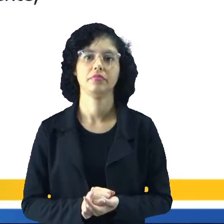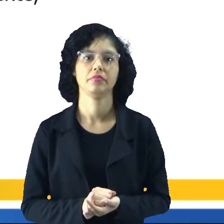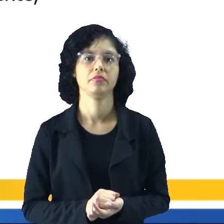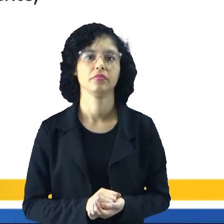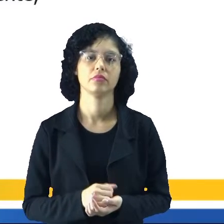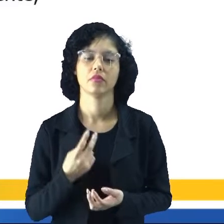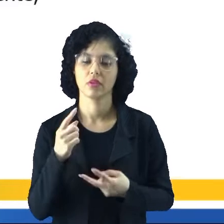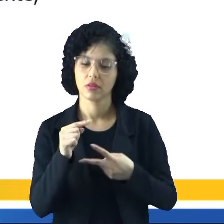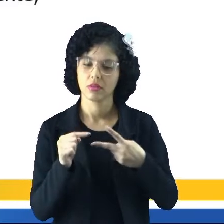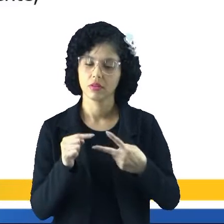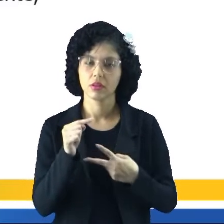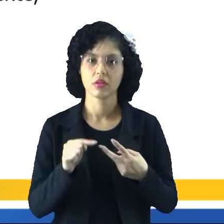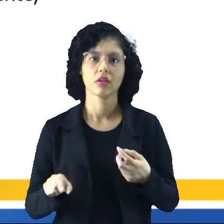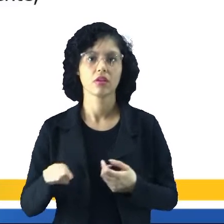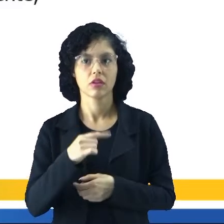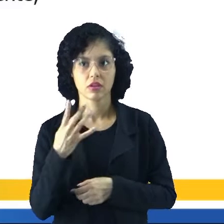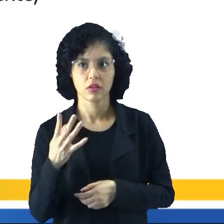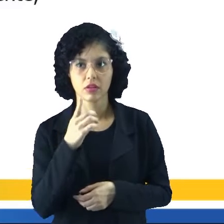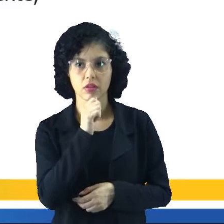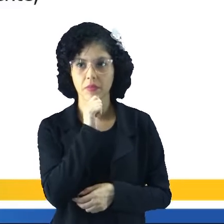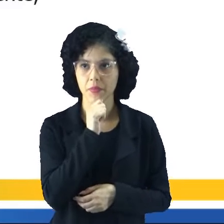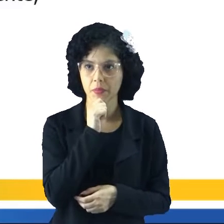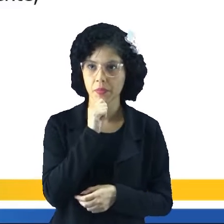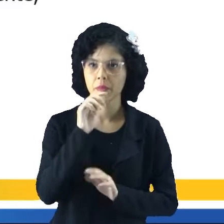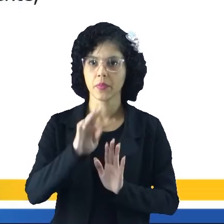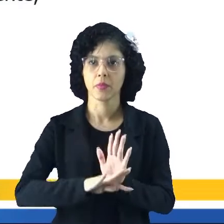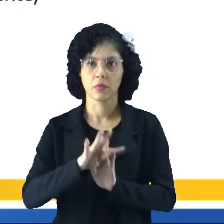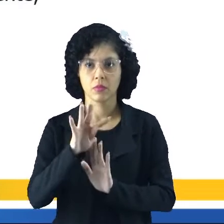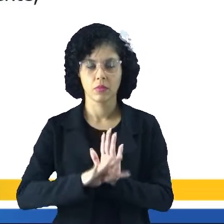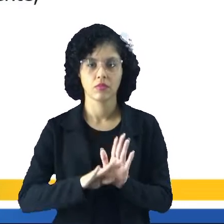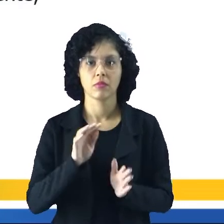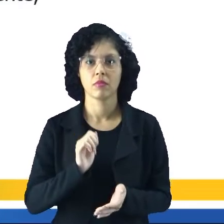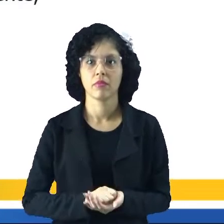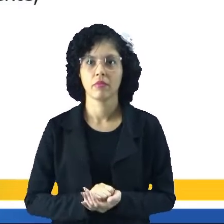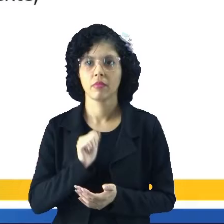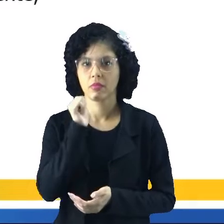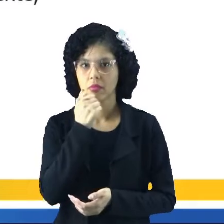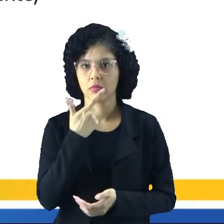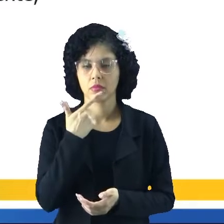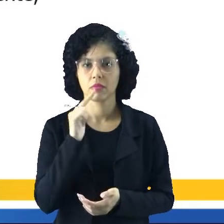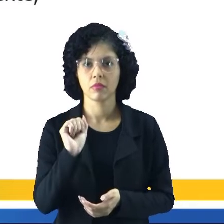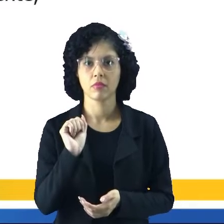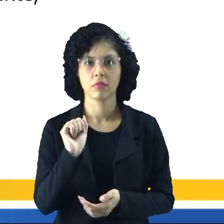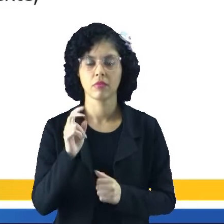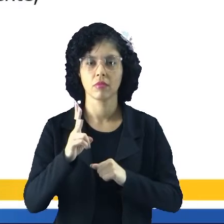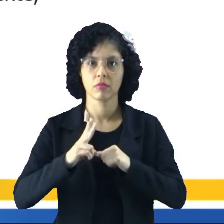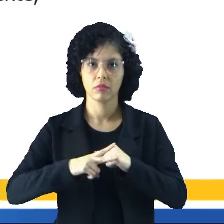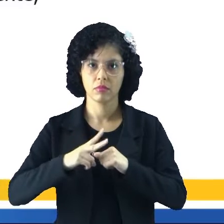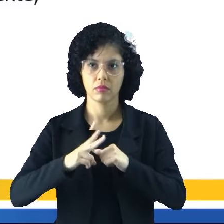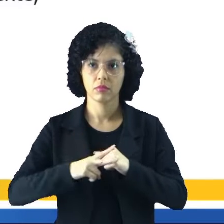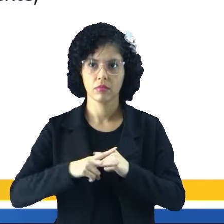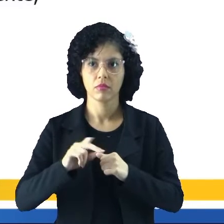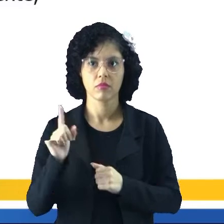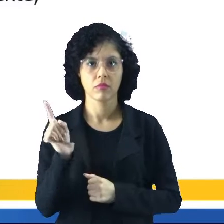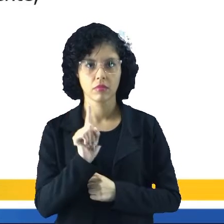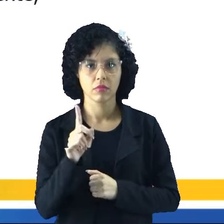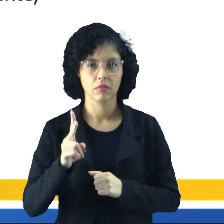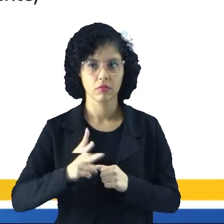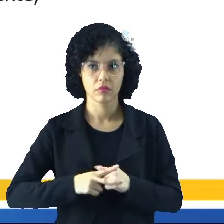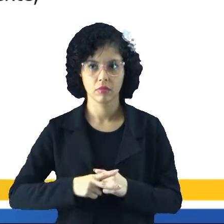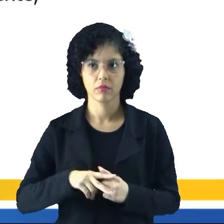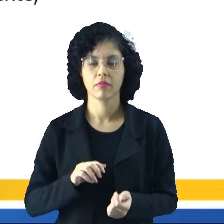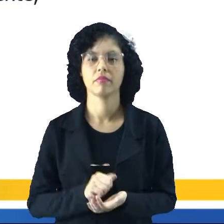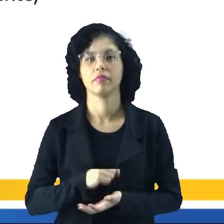ambas contam com um recurso textual, né, que é a linguagem verbal e não verbal, ou seja, geralmente tem textos e